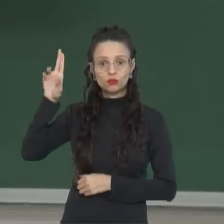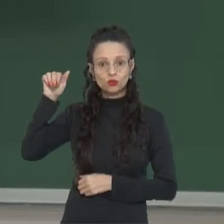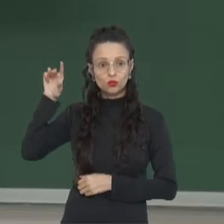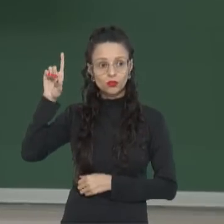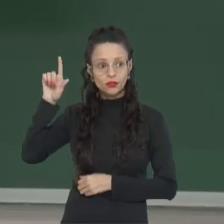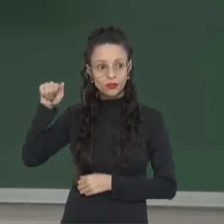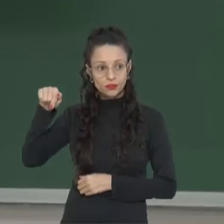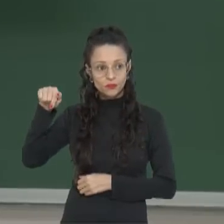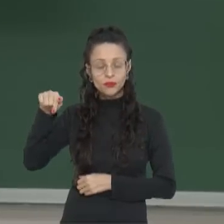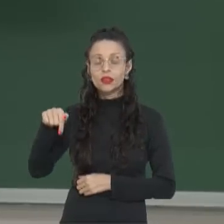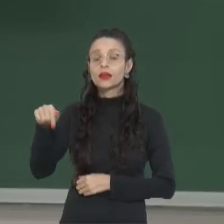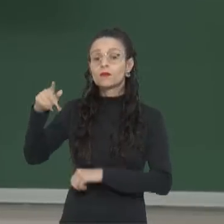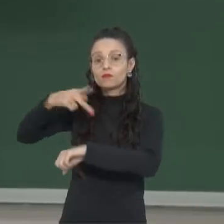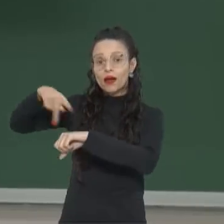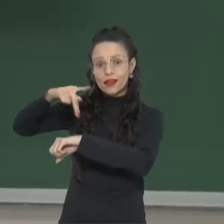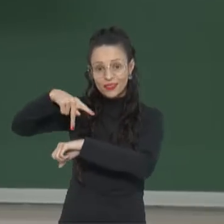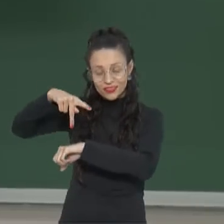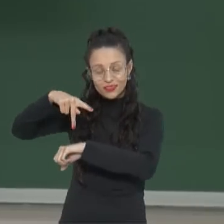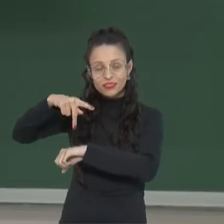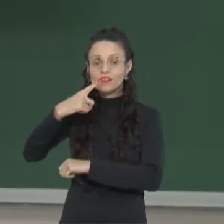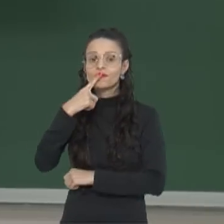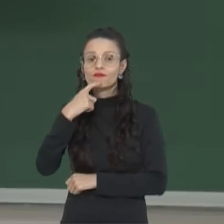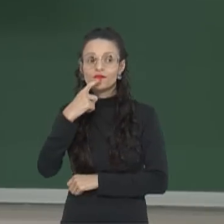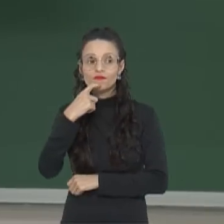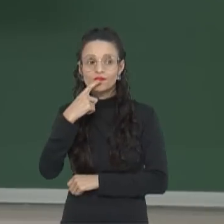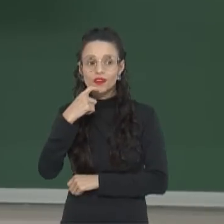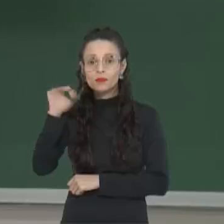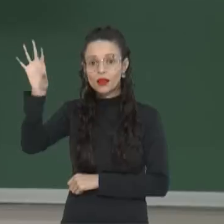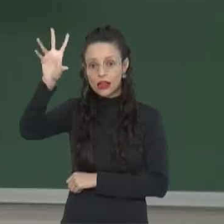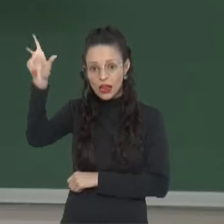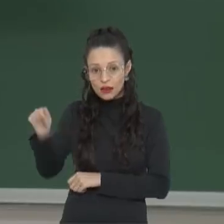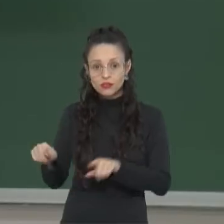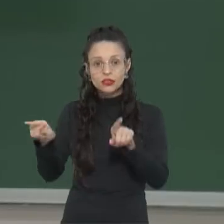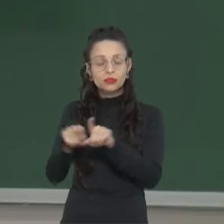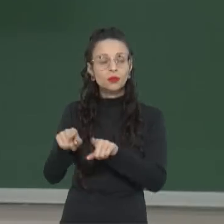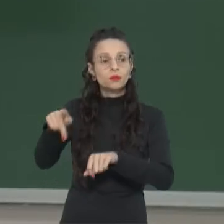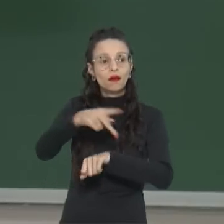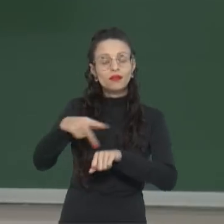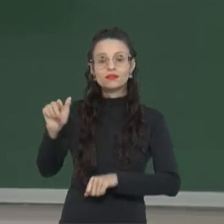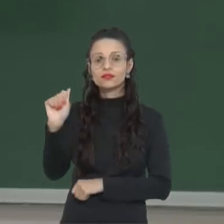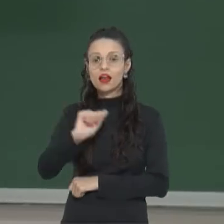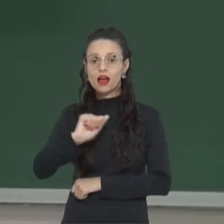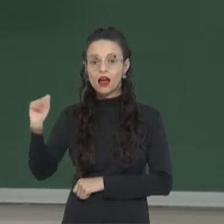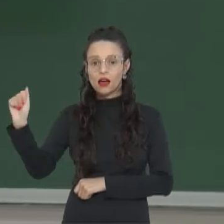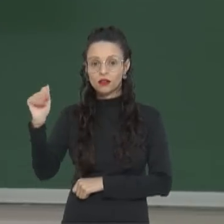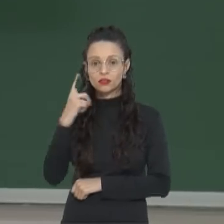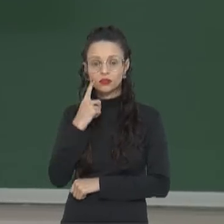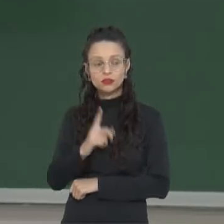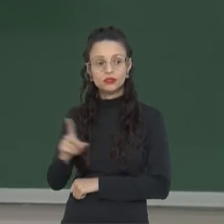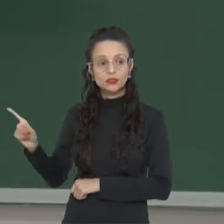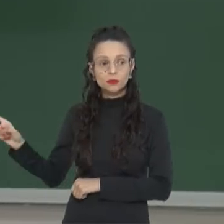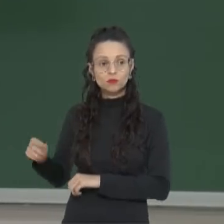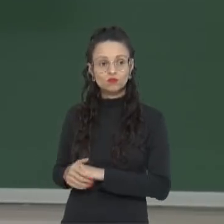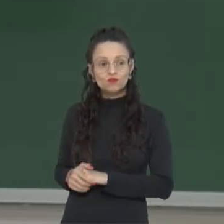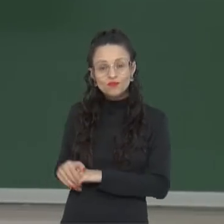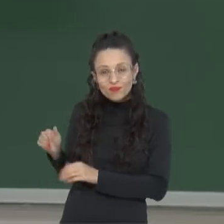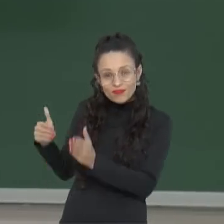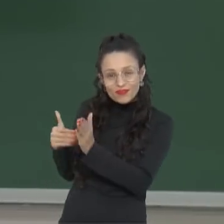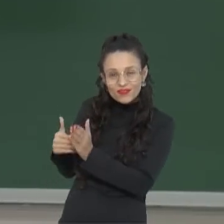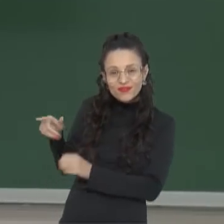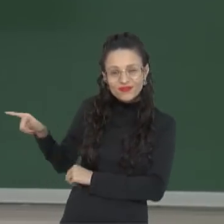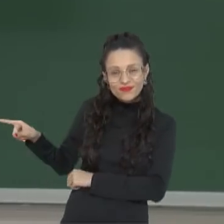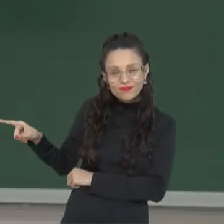em vermelho e países asiáticos aqui em vermelho também. Aqui embaixo você tem a cidade de Bandung,